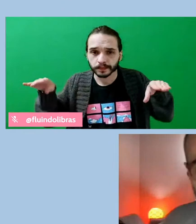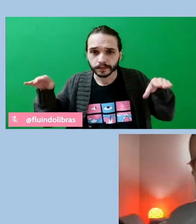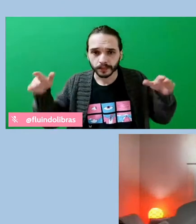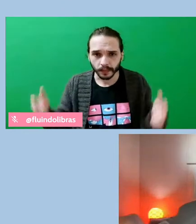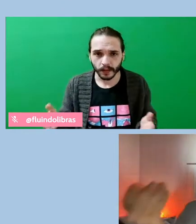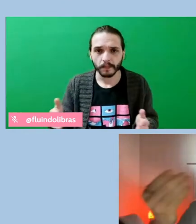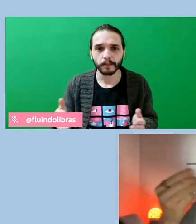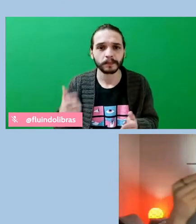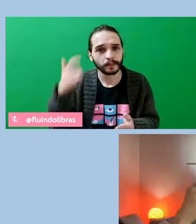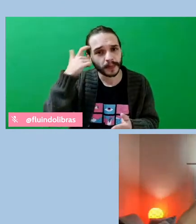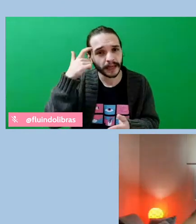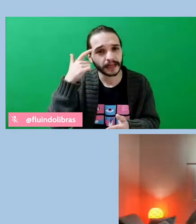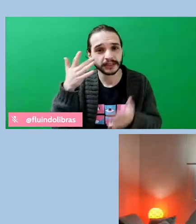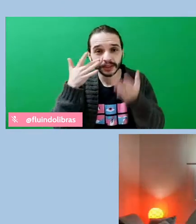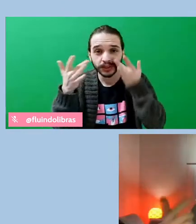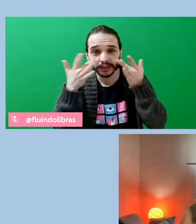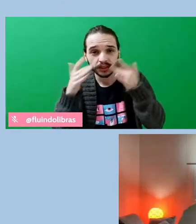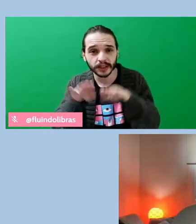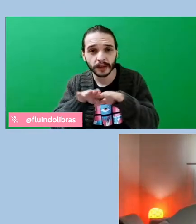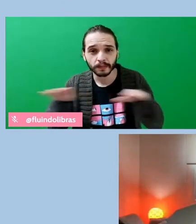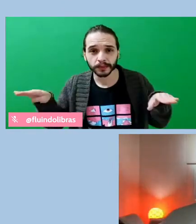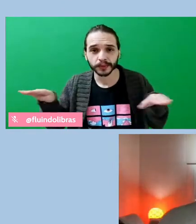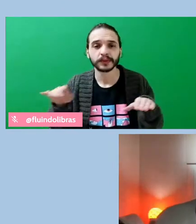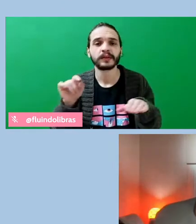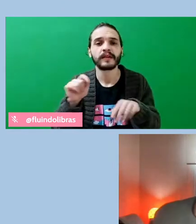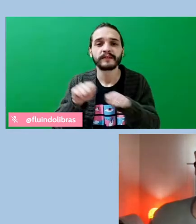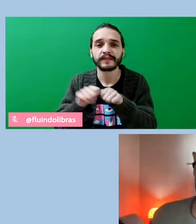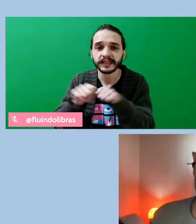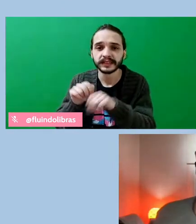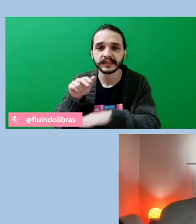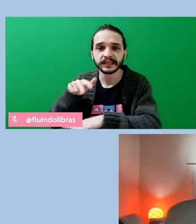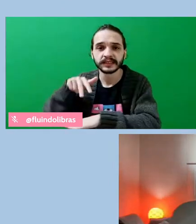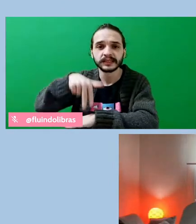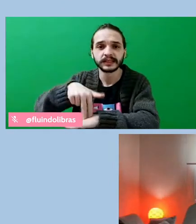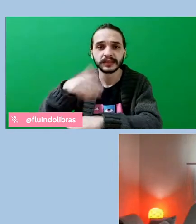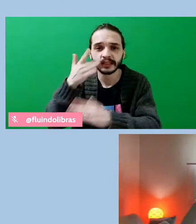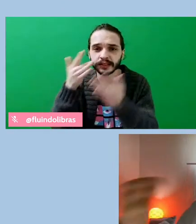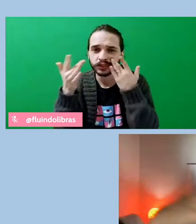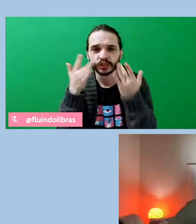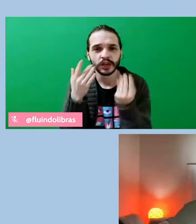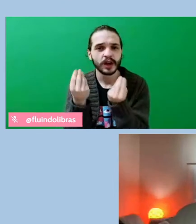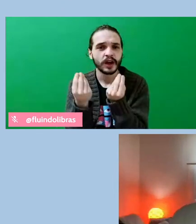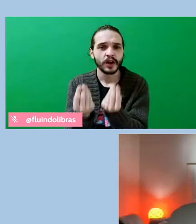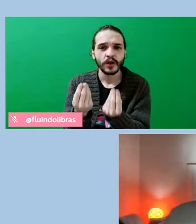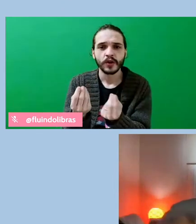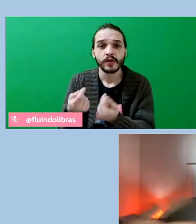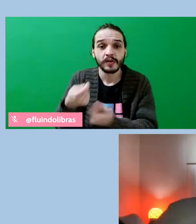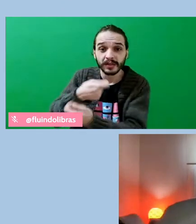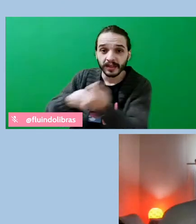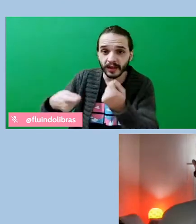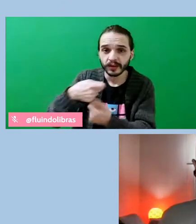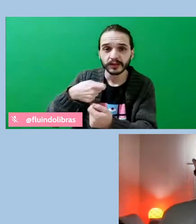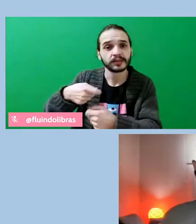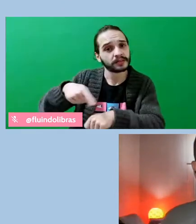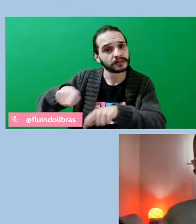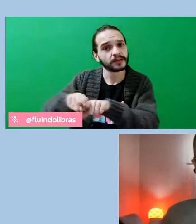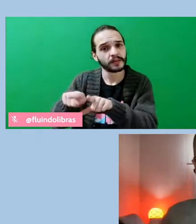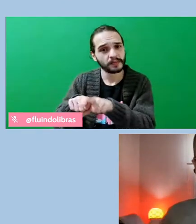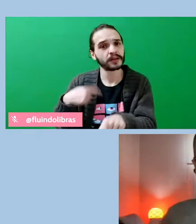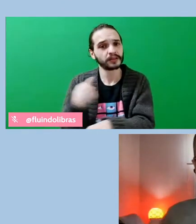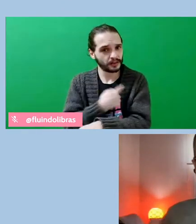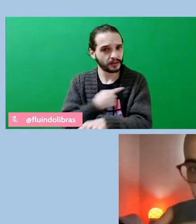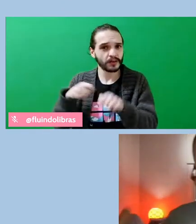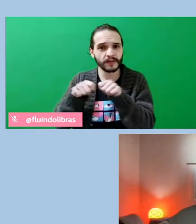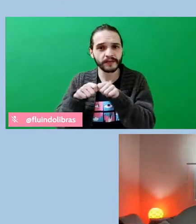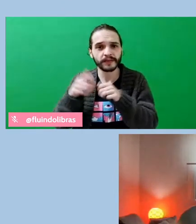gente tem palco também, que a gente começa a falar sobre fazer teatro, quando a gente Sim. começa a falar que os negociantes também somos nós, fazedores de teatro